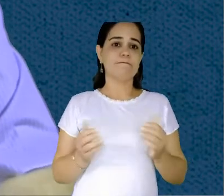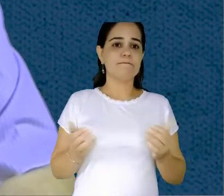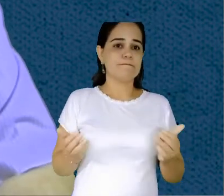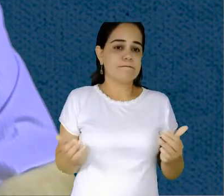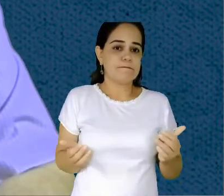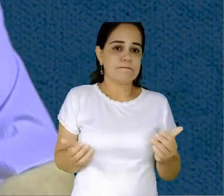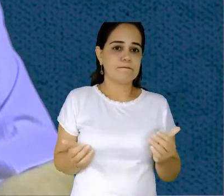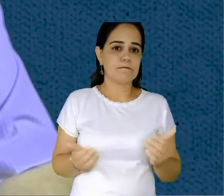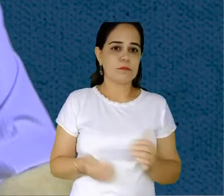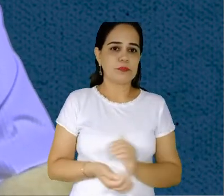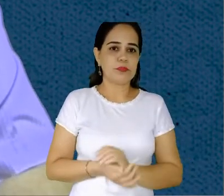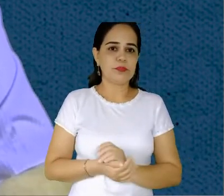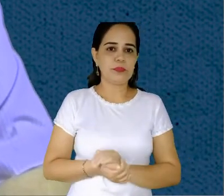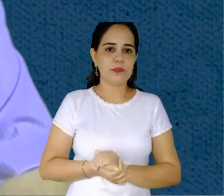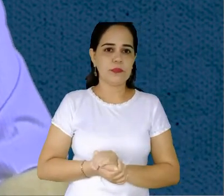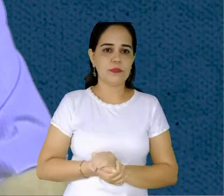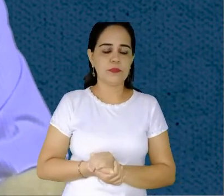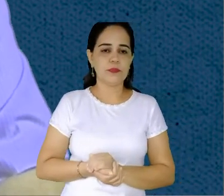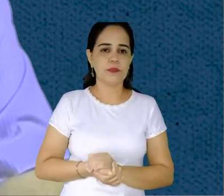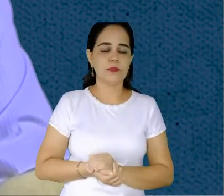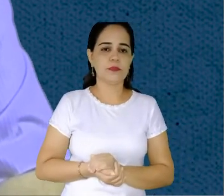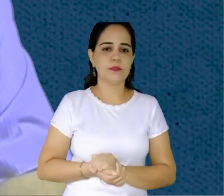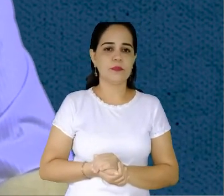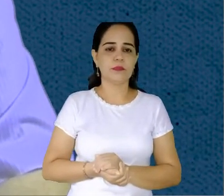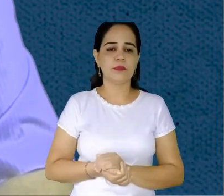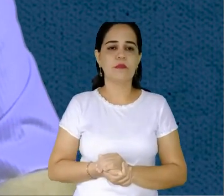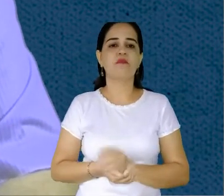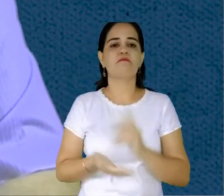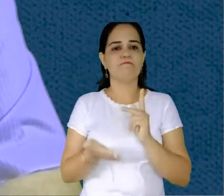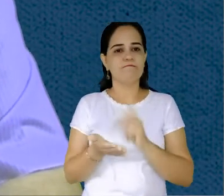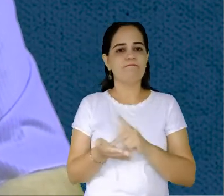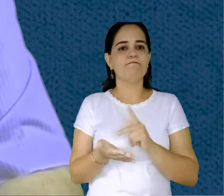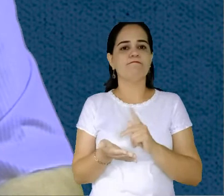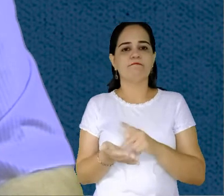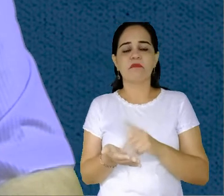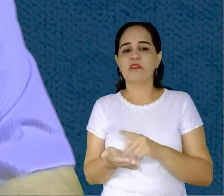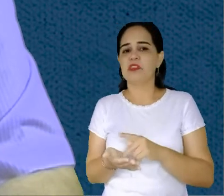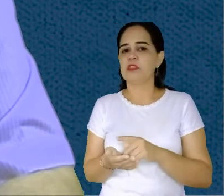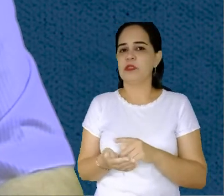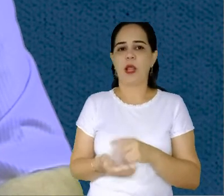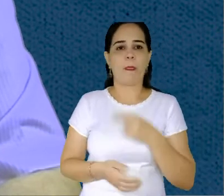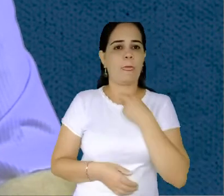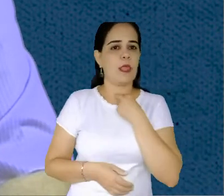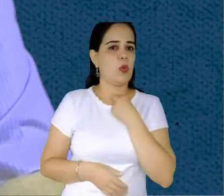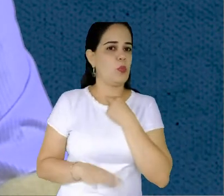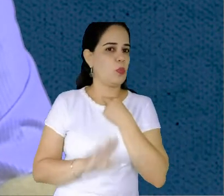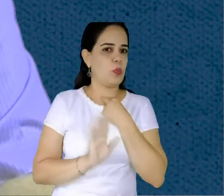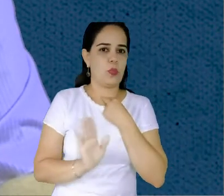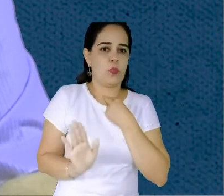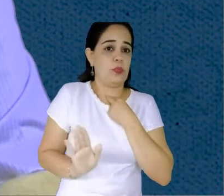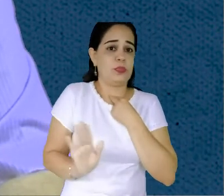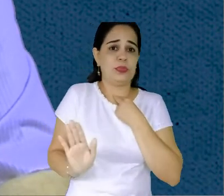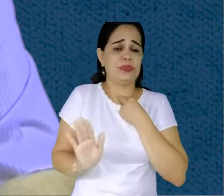Bom, mas a verdade é isso. Nós não podemos,